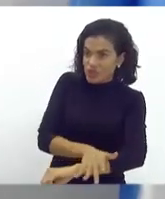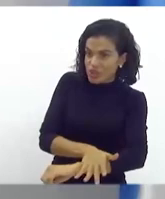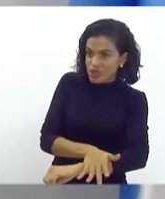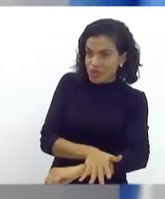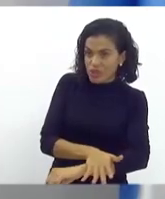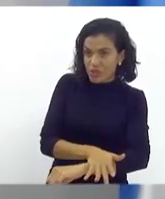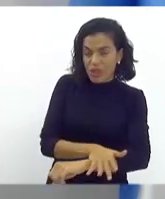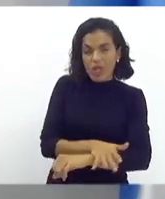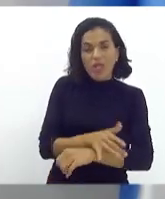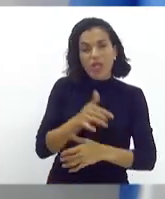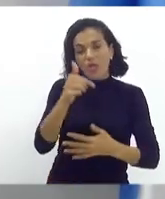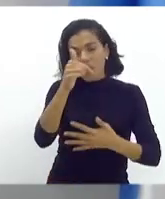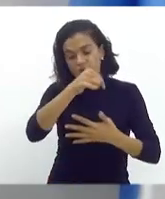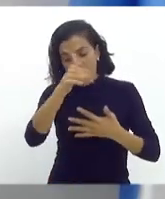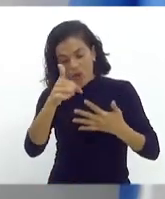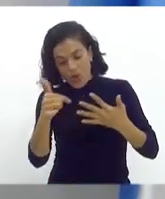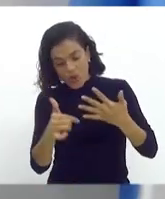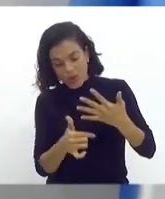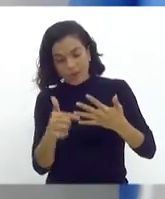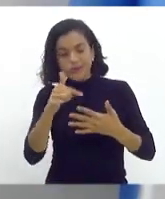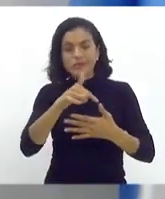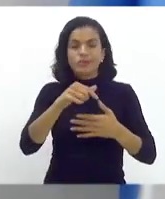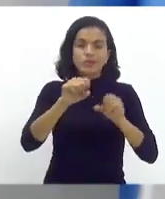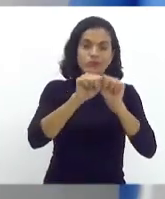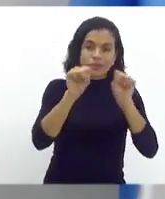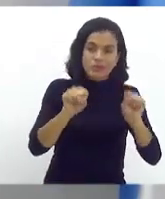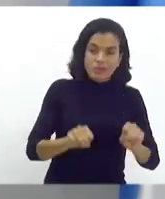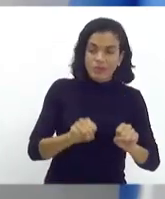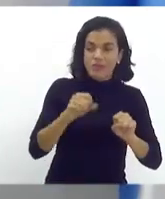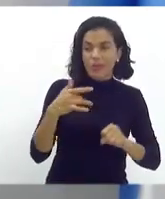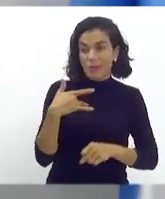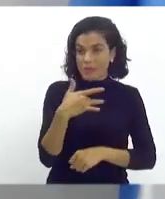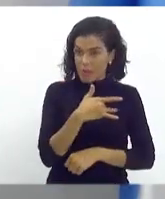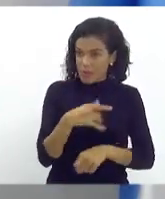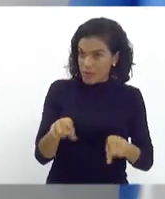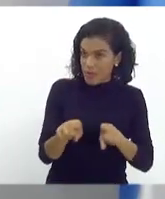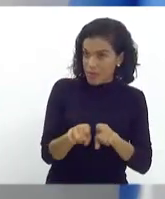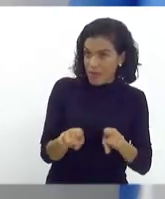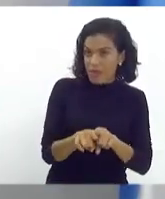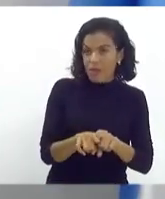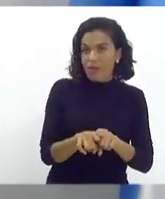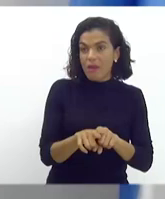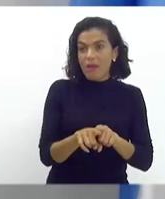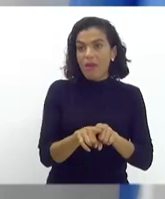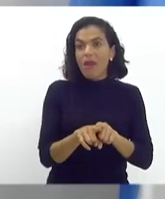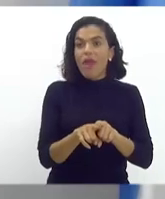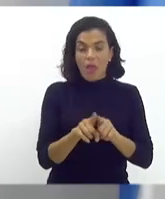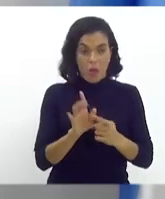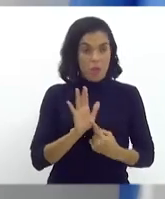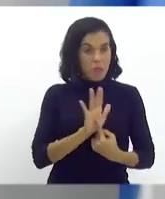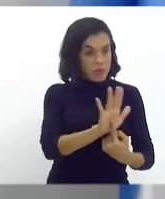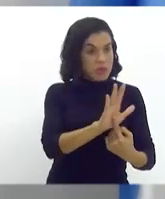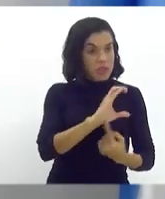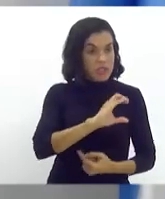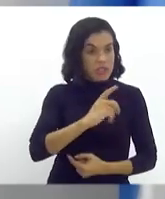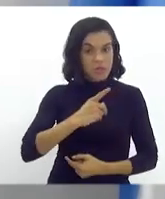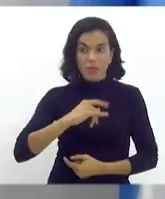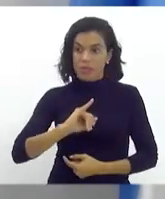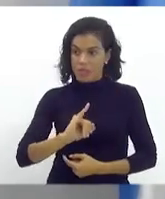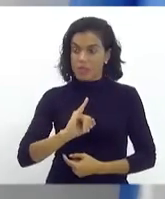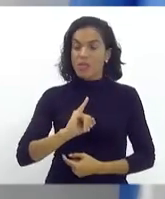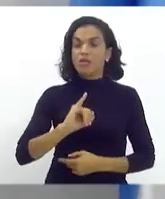em todos os sistemas seja no sistema de saúde inclusive Eu revelei isso na CPI que pude fazer